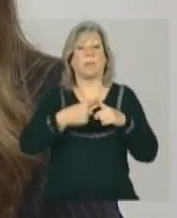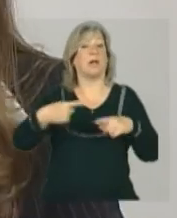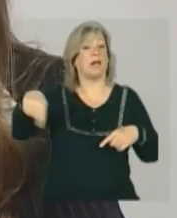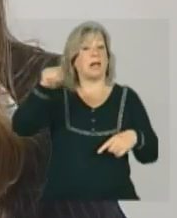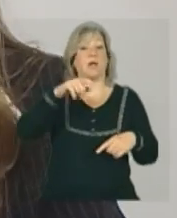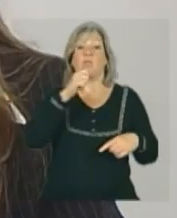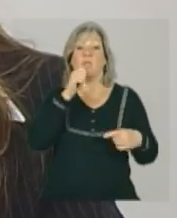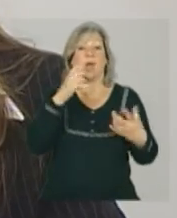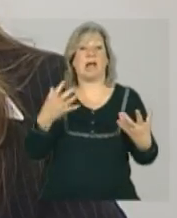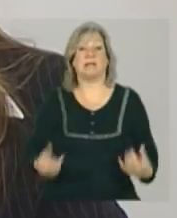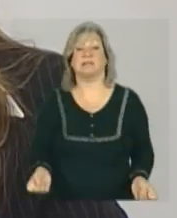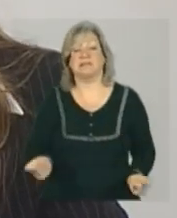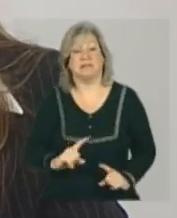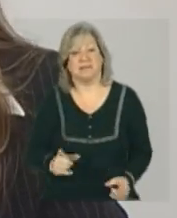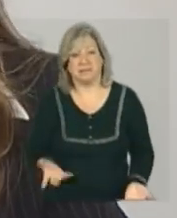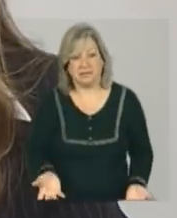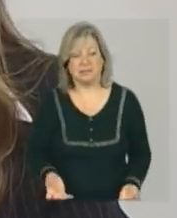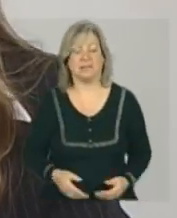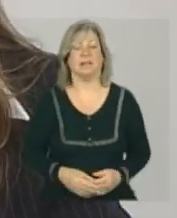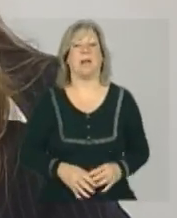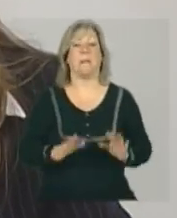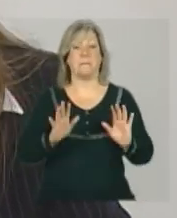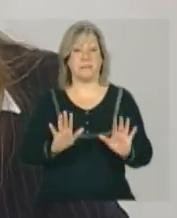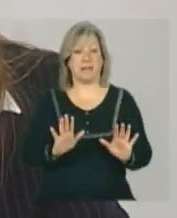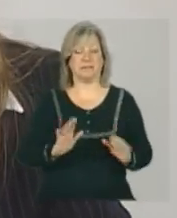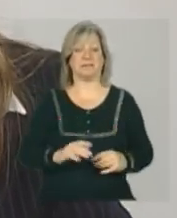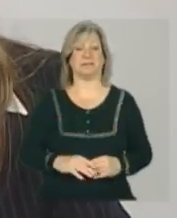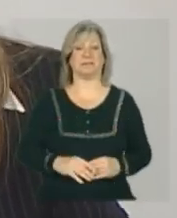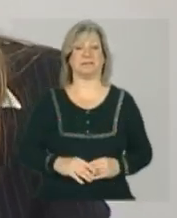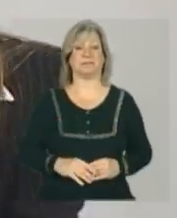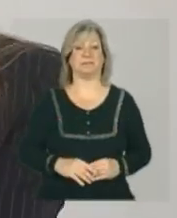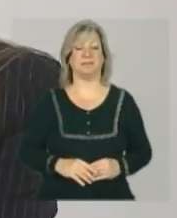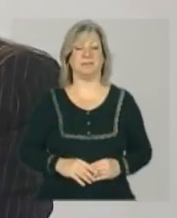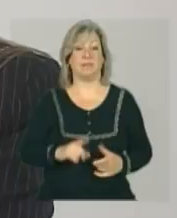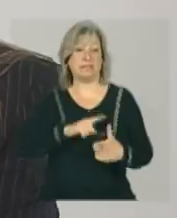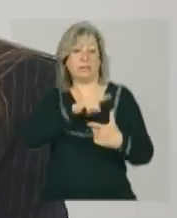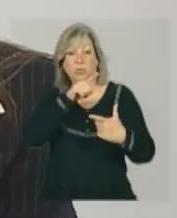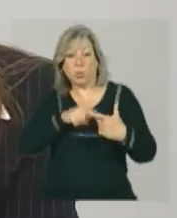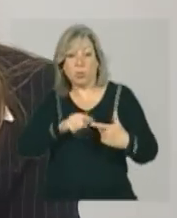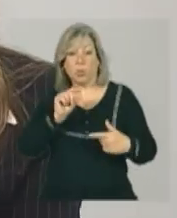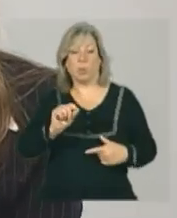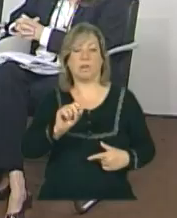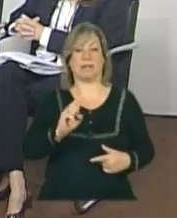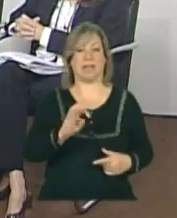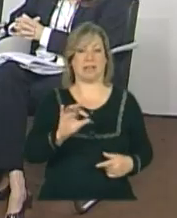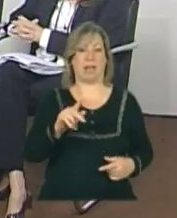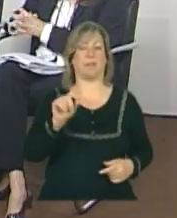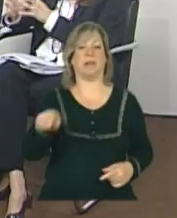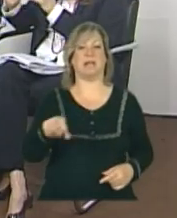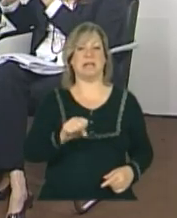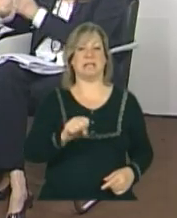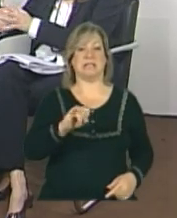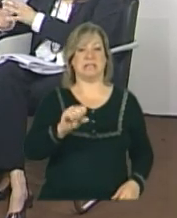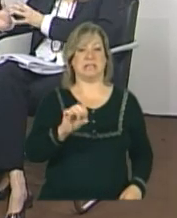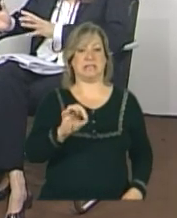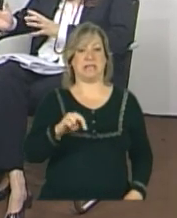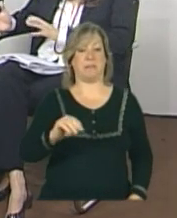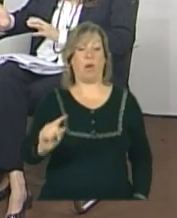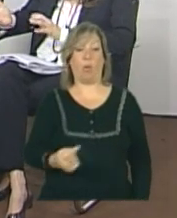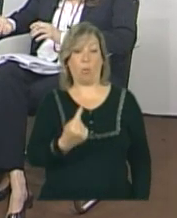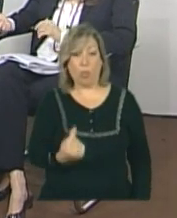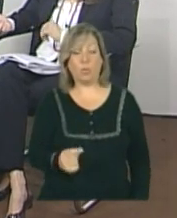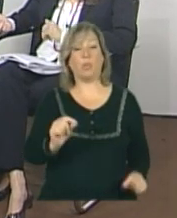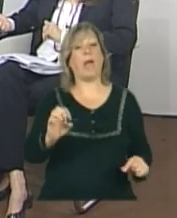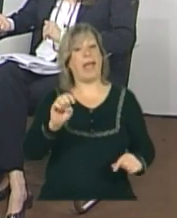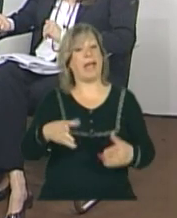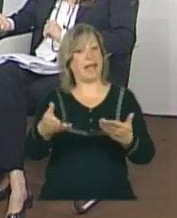não se manifestaram, enfim. Mas a segunda etapa, né, do Sistema Único, agora, o grande desafio do Sistema Único,